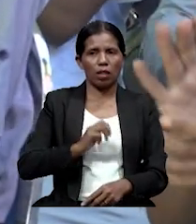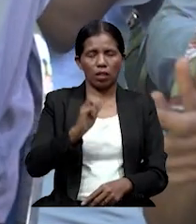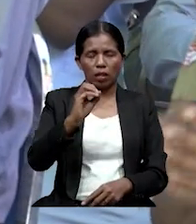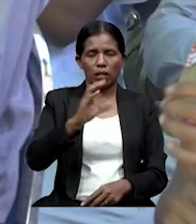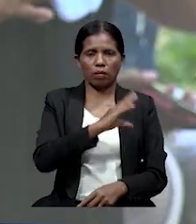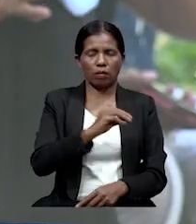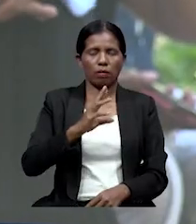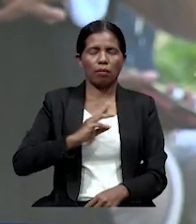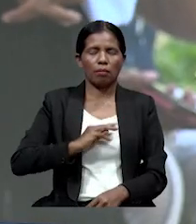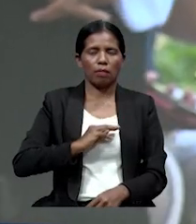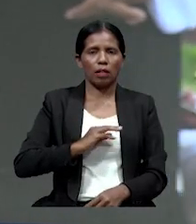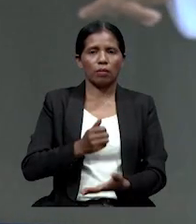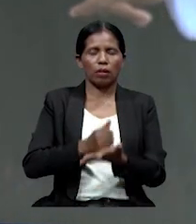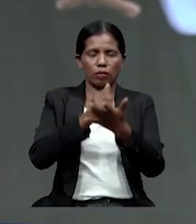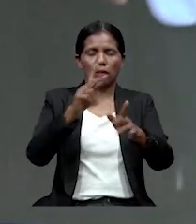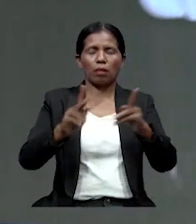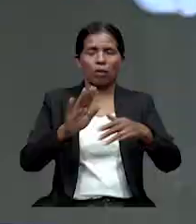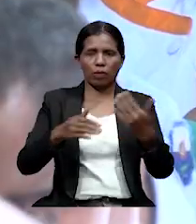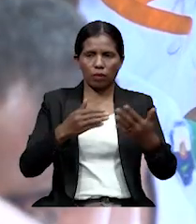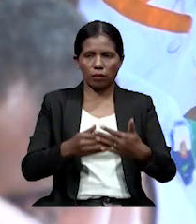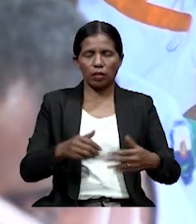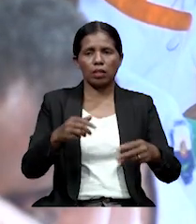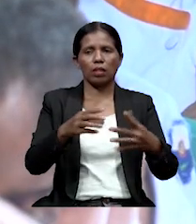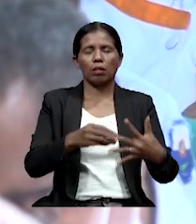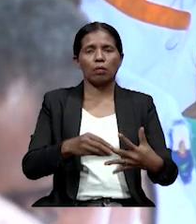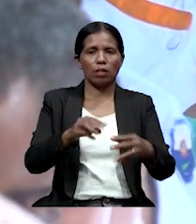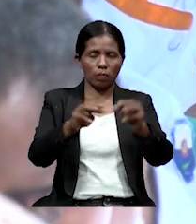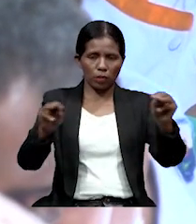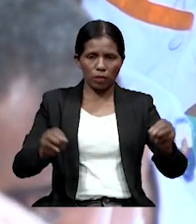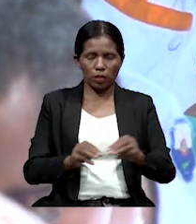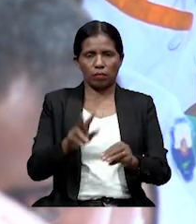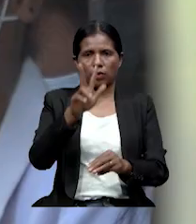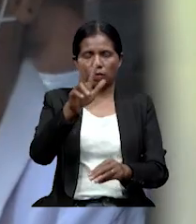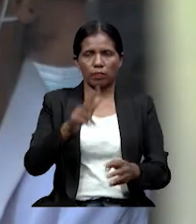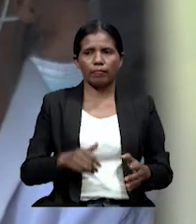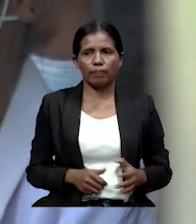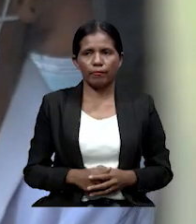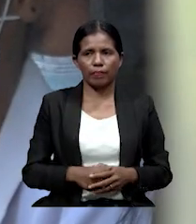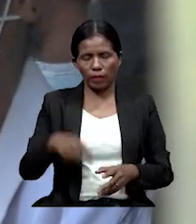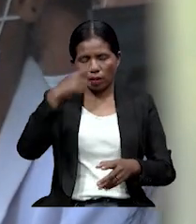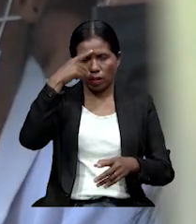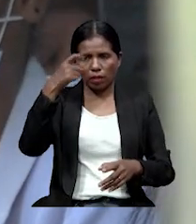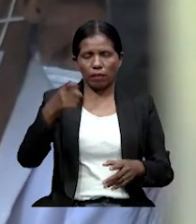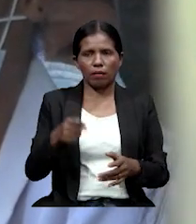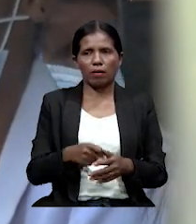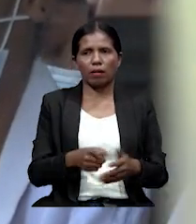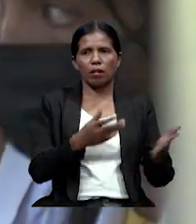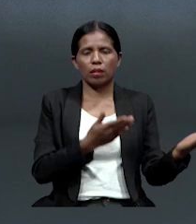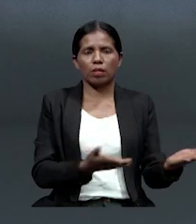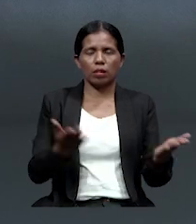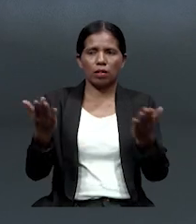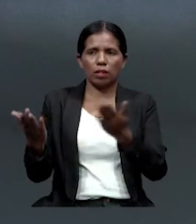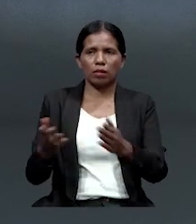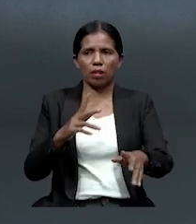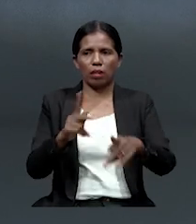ita nia komdade sire liliu ya munisipal tolo ne kamane ema ka lodi komdade